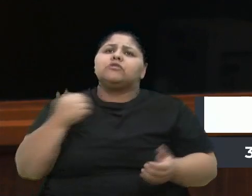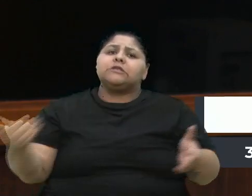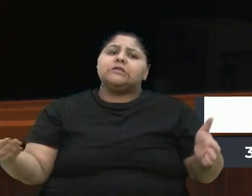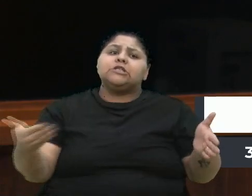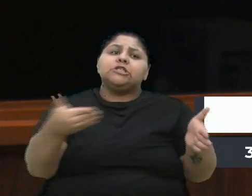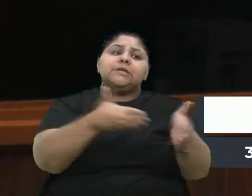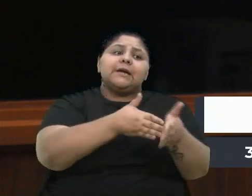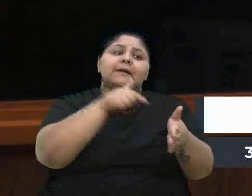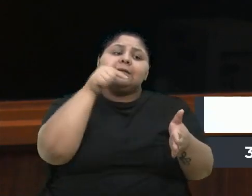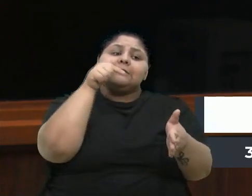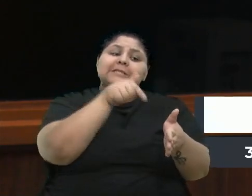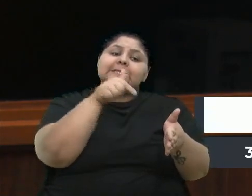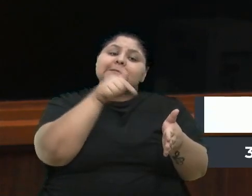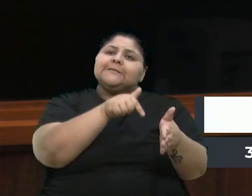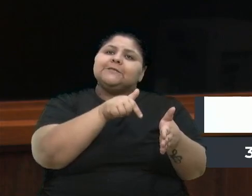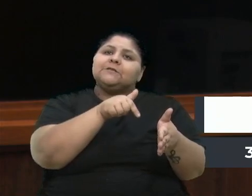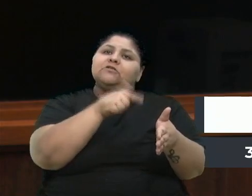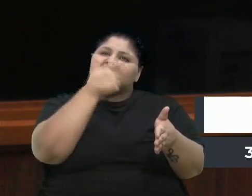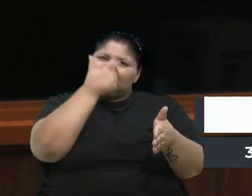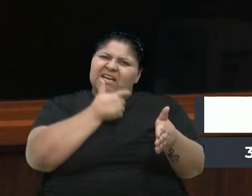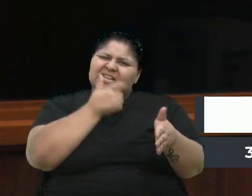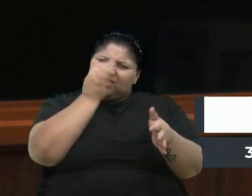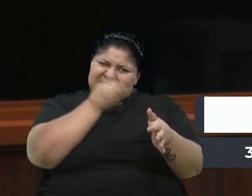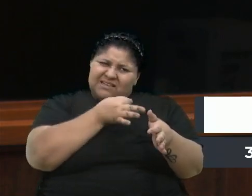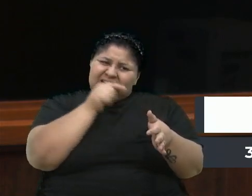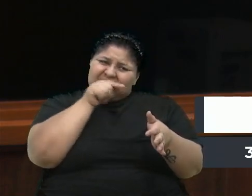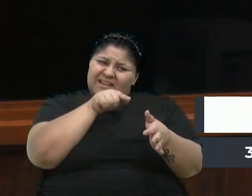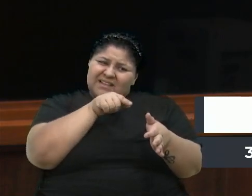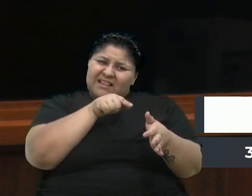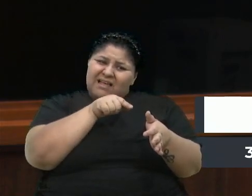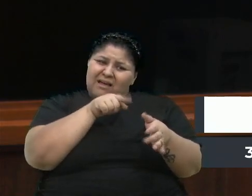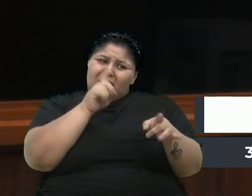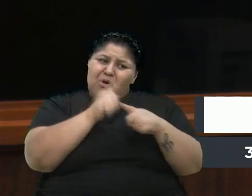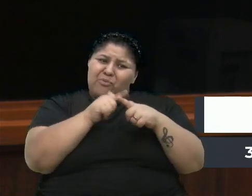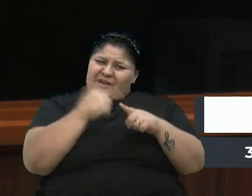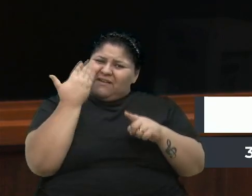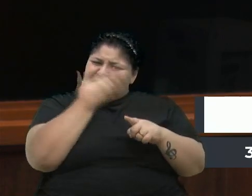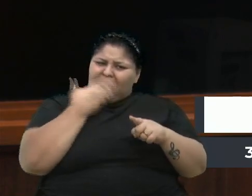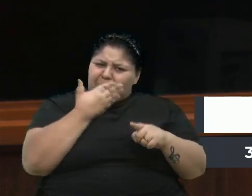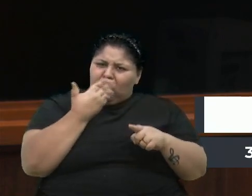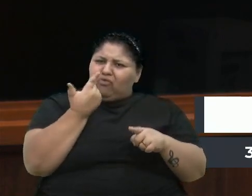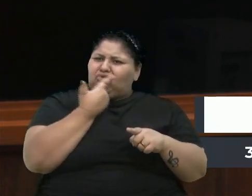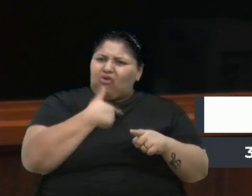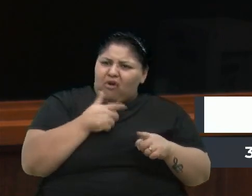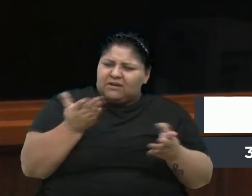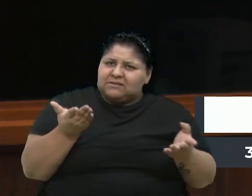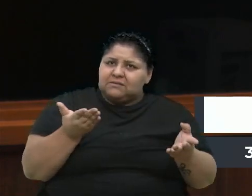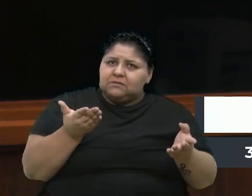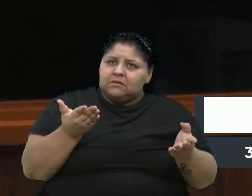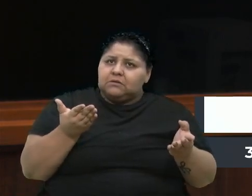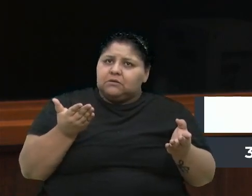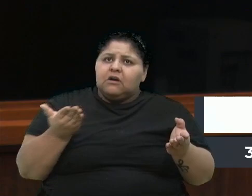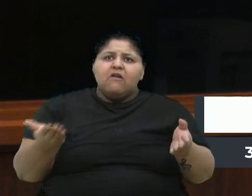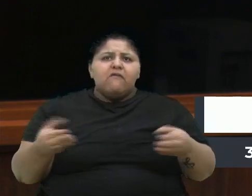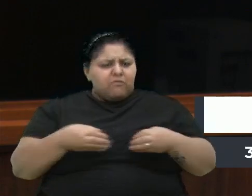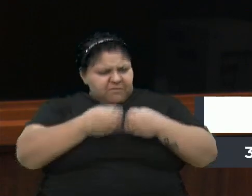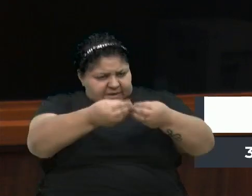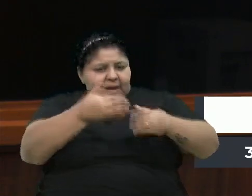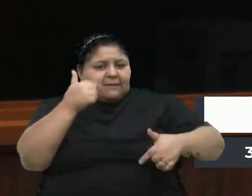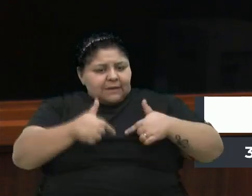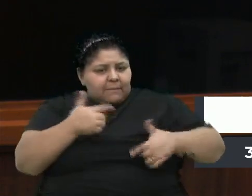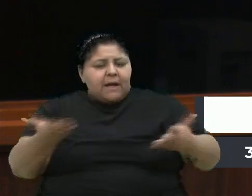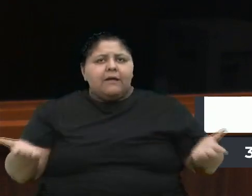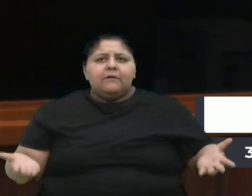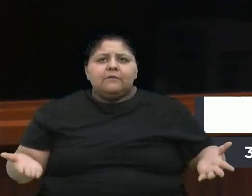ponto? Vocês acham sério que alguém está lá porque é vagabundo, porque gosta disso? Vamos dar trabalho para essas pessoas. Agora tem